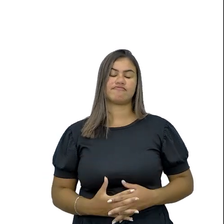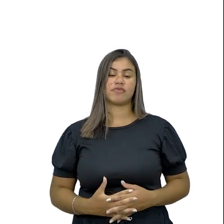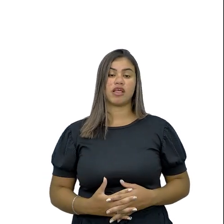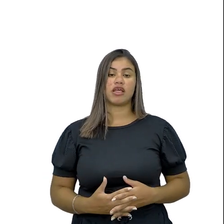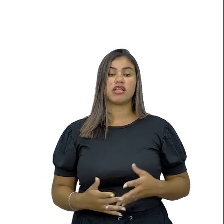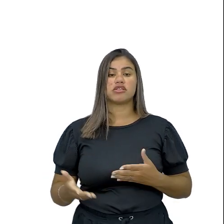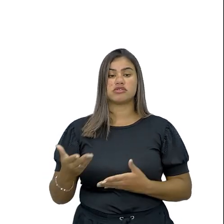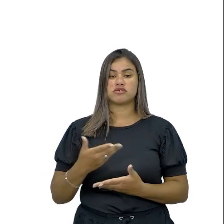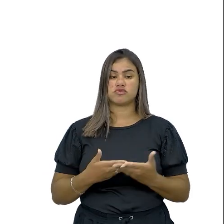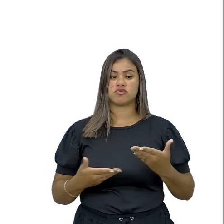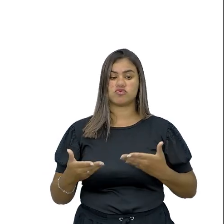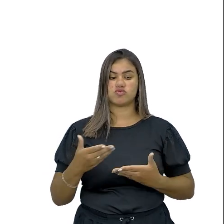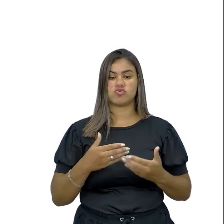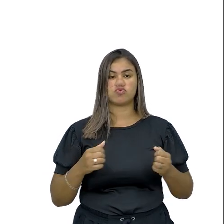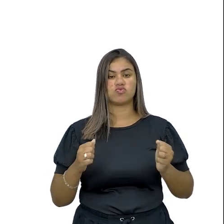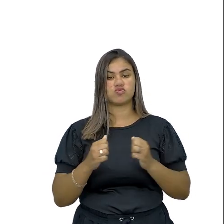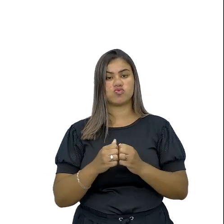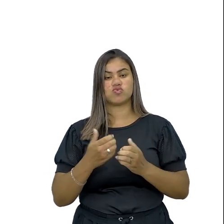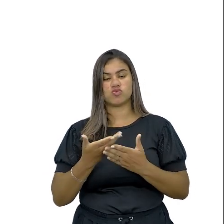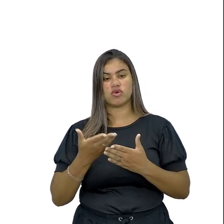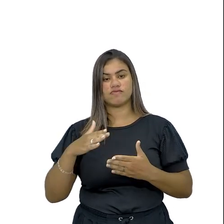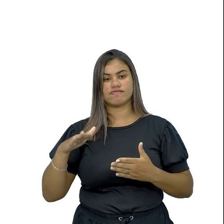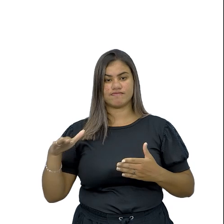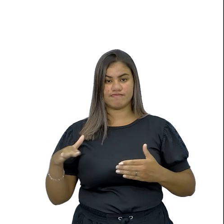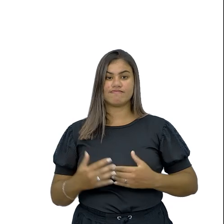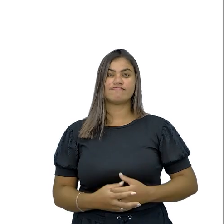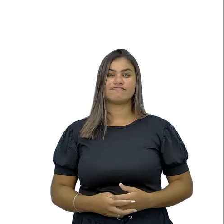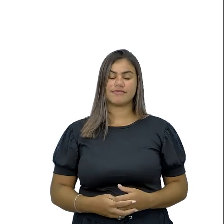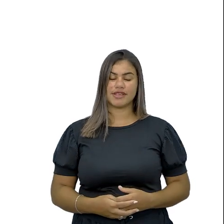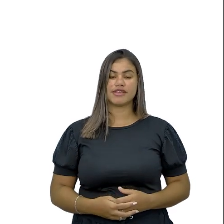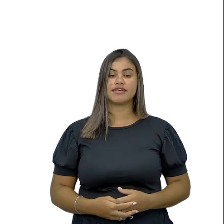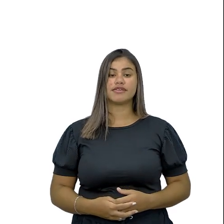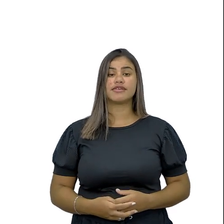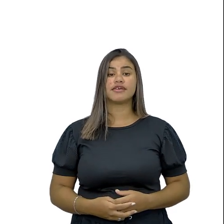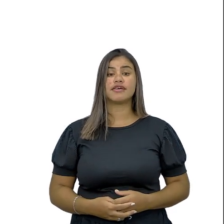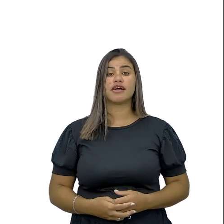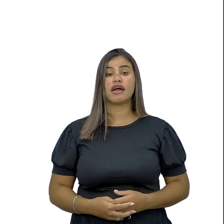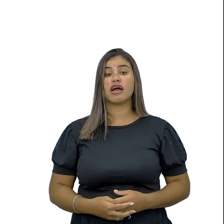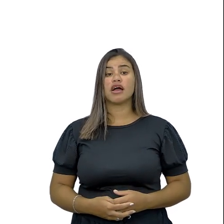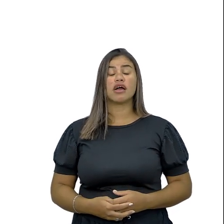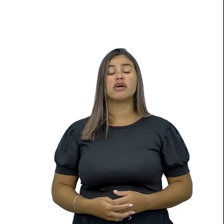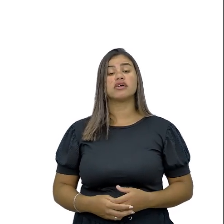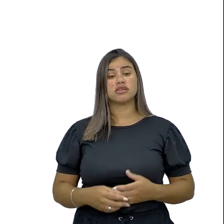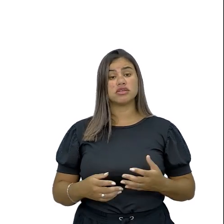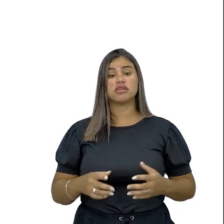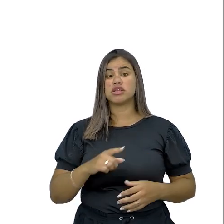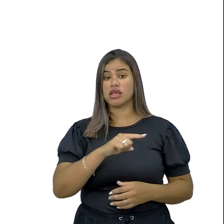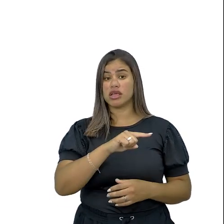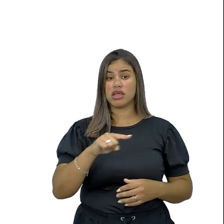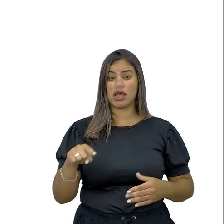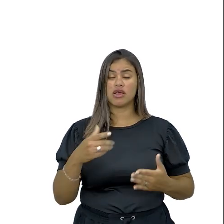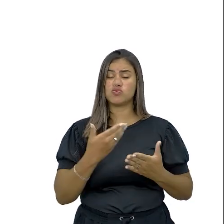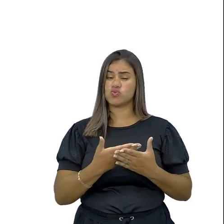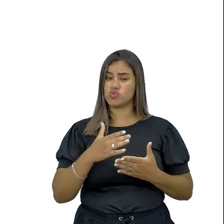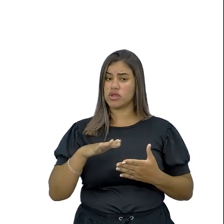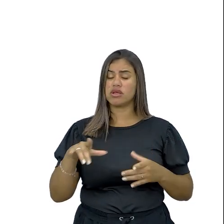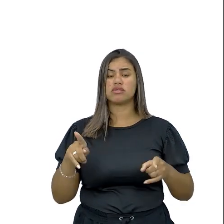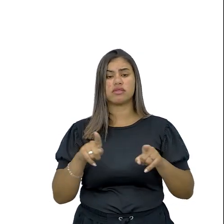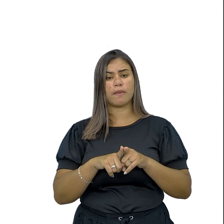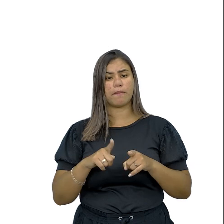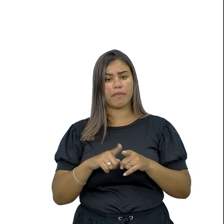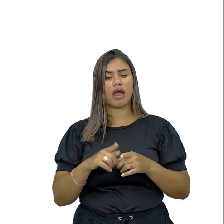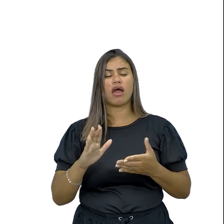desse conhecimento junto aos estudantes, né? Para os estudantes também, eu já disse isso anteriormente, impõe